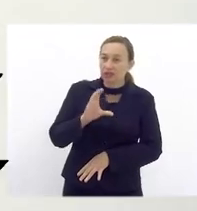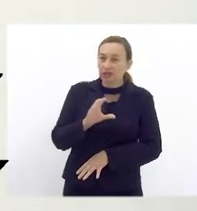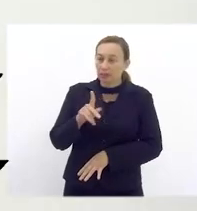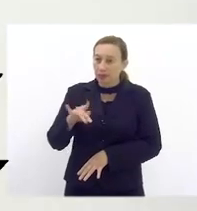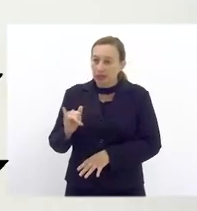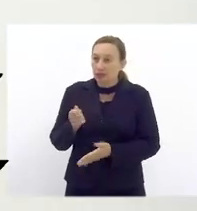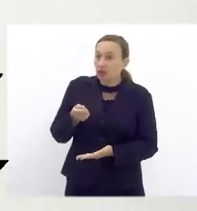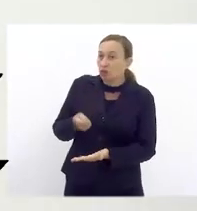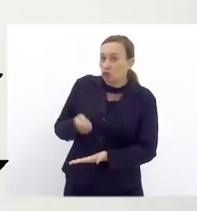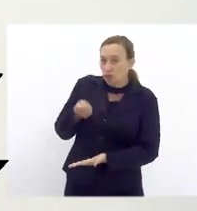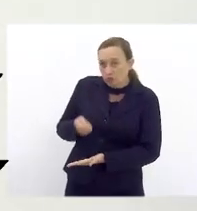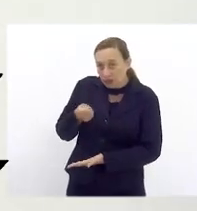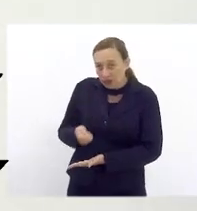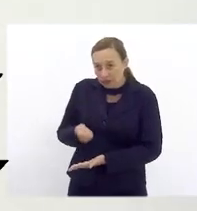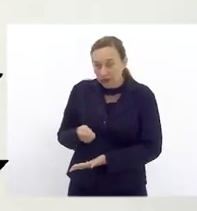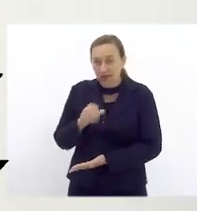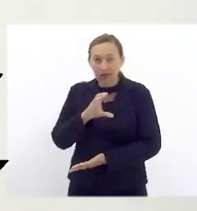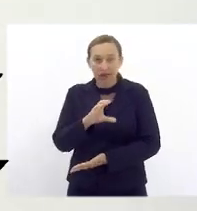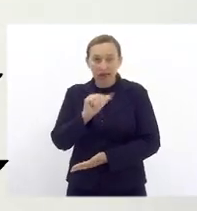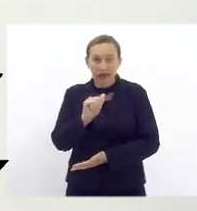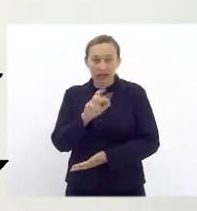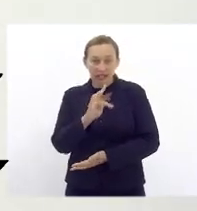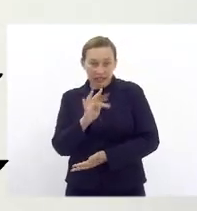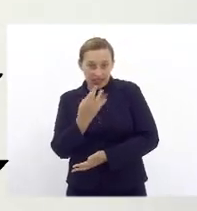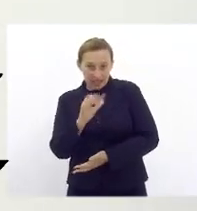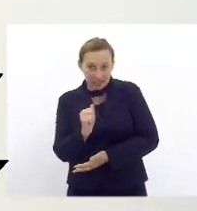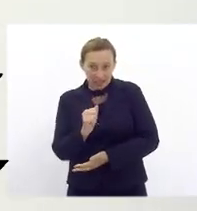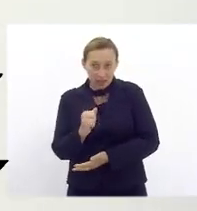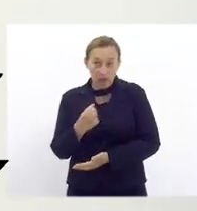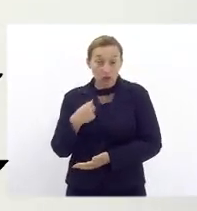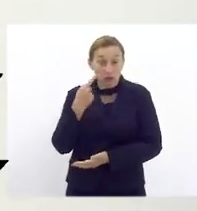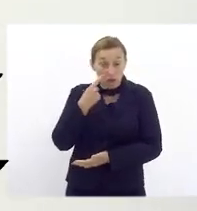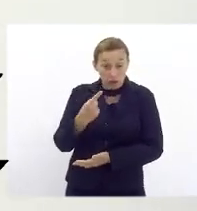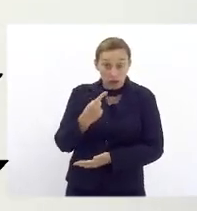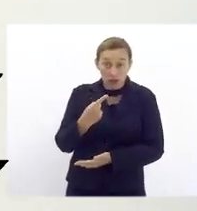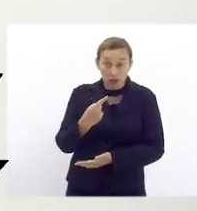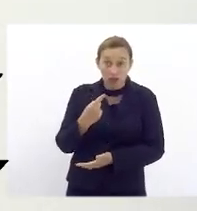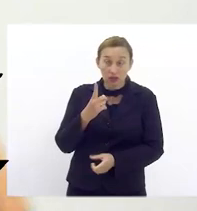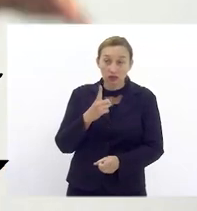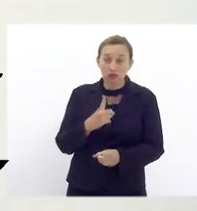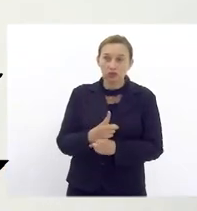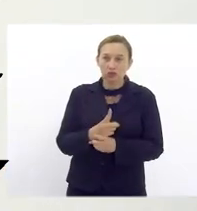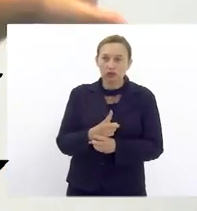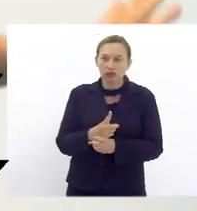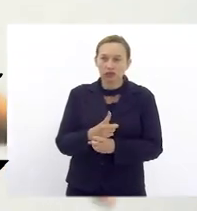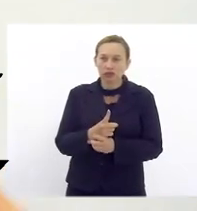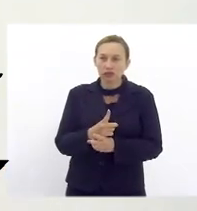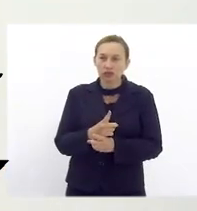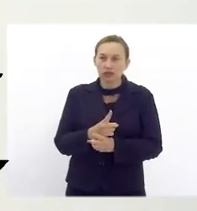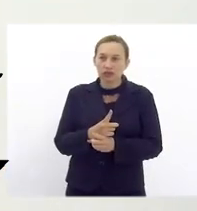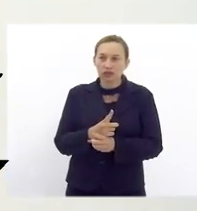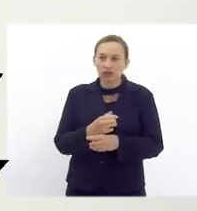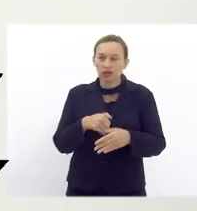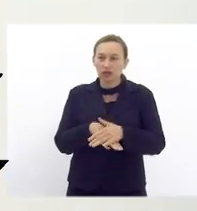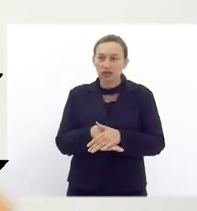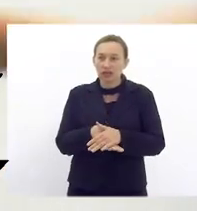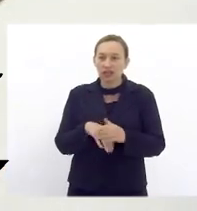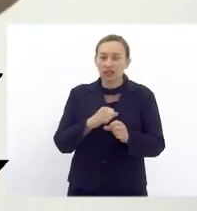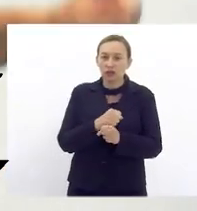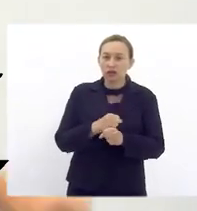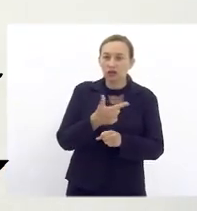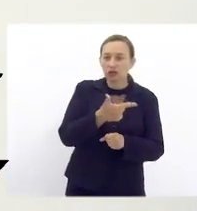essa essa cartilha e quando eu acessei a cartilha eu descobri que a cartilha tava parada desde 2018